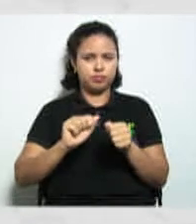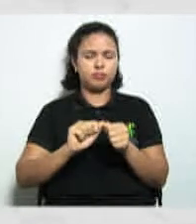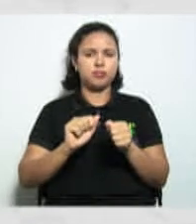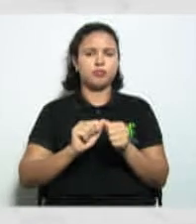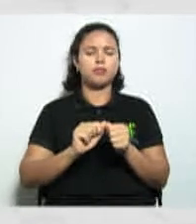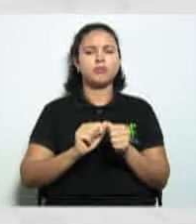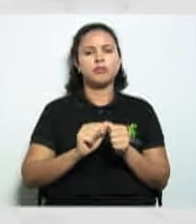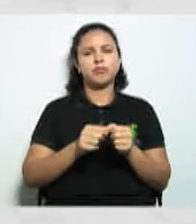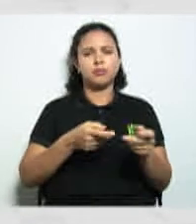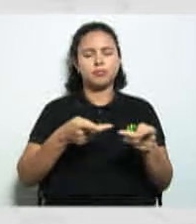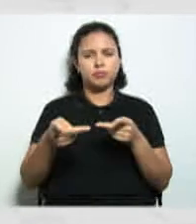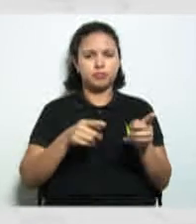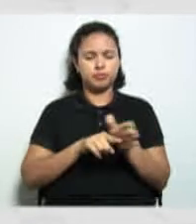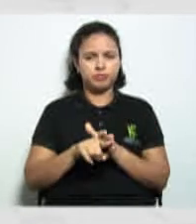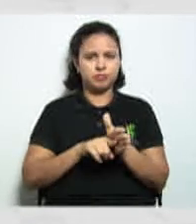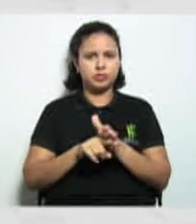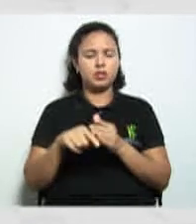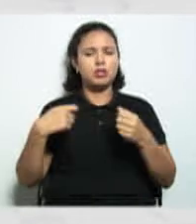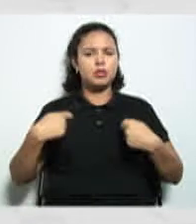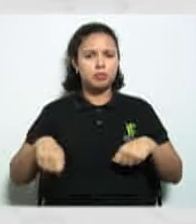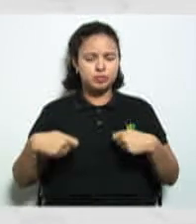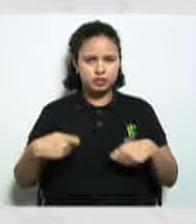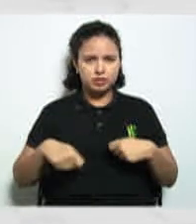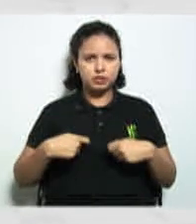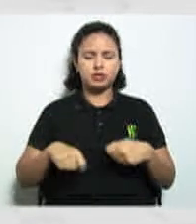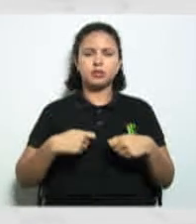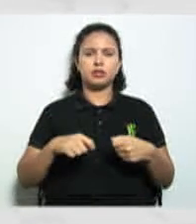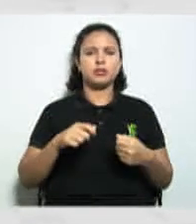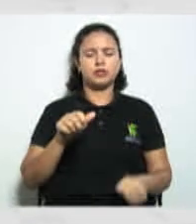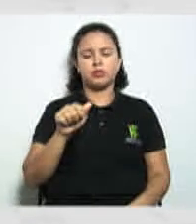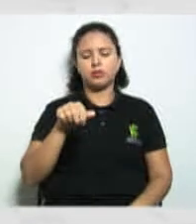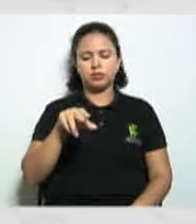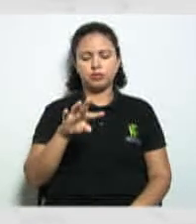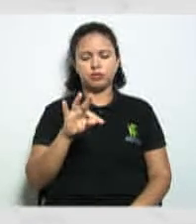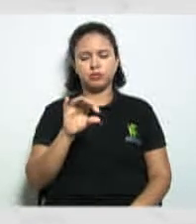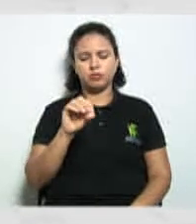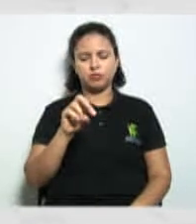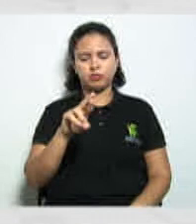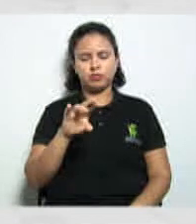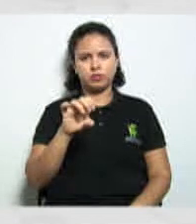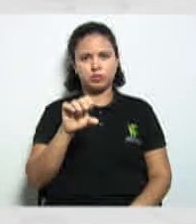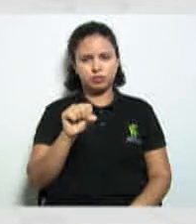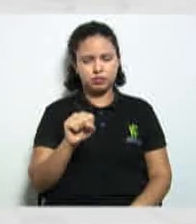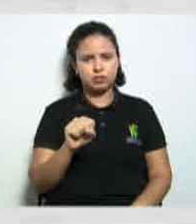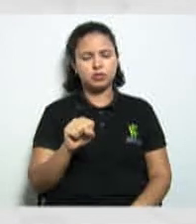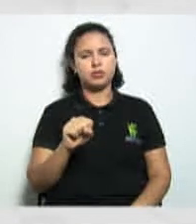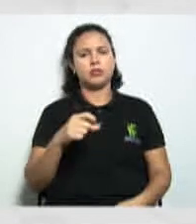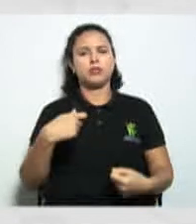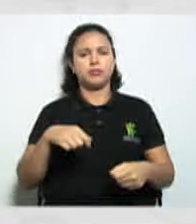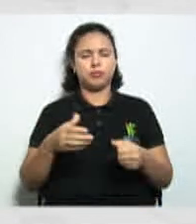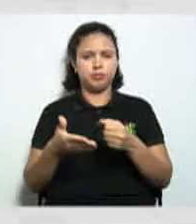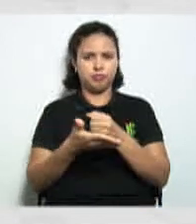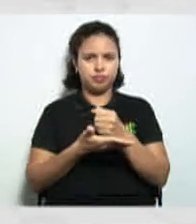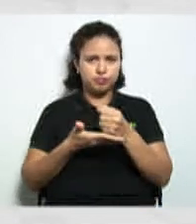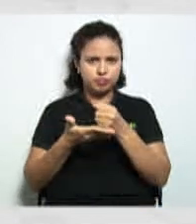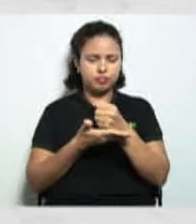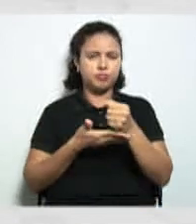referencial teórico, então a gente precisa, né, dos autores, da literatura, das obras que vão embasar